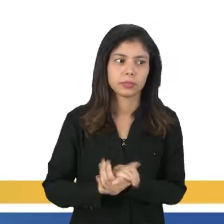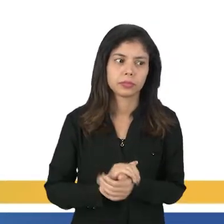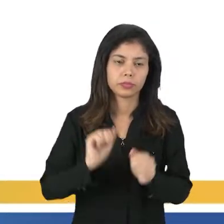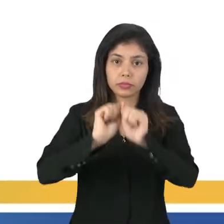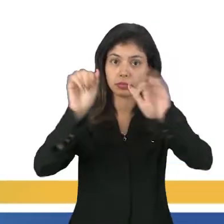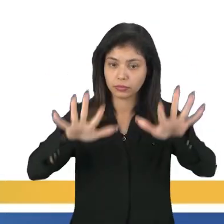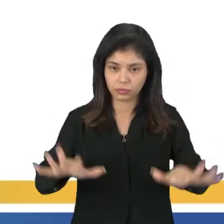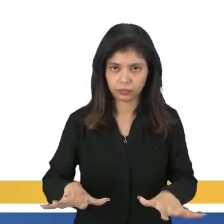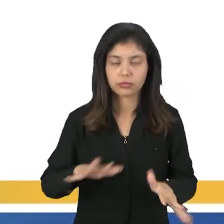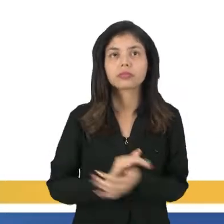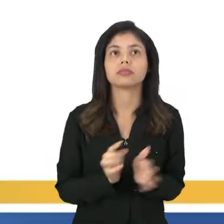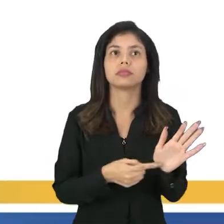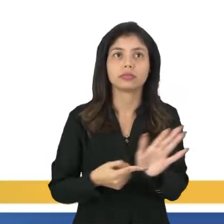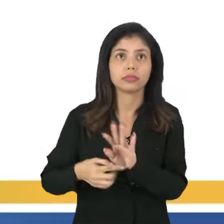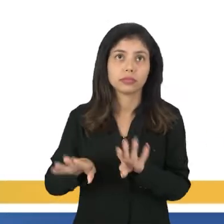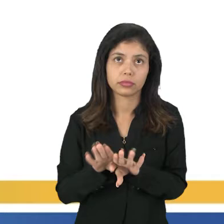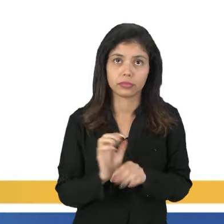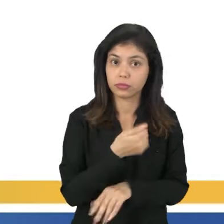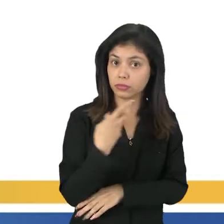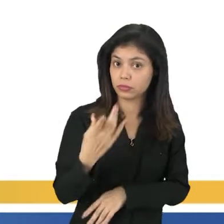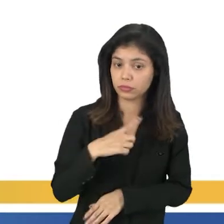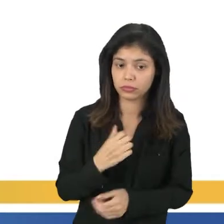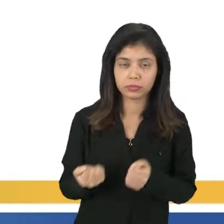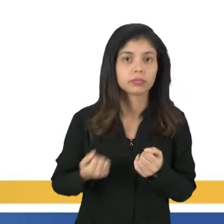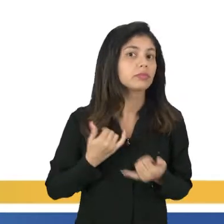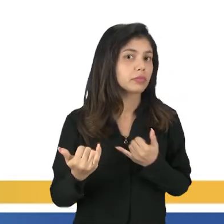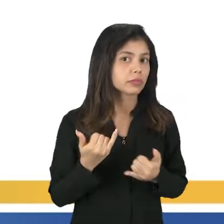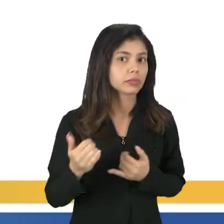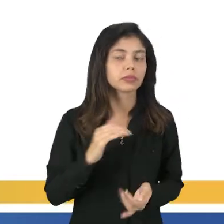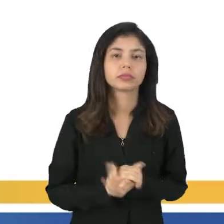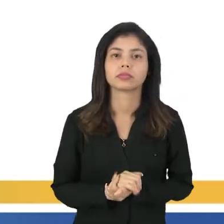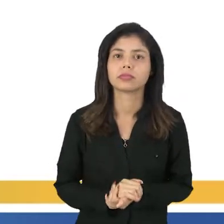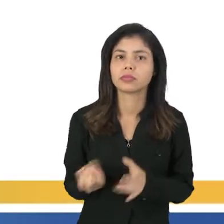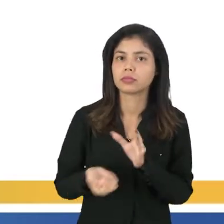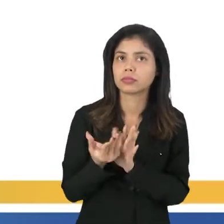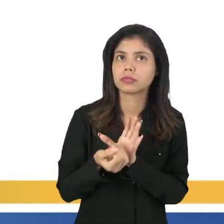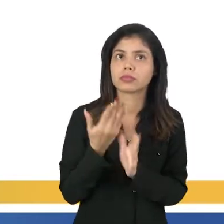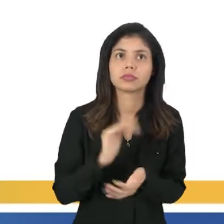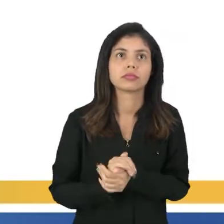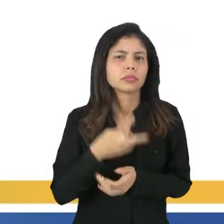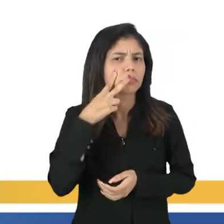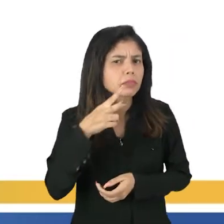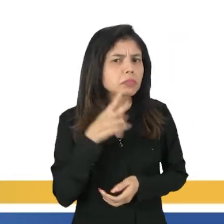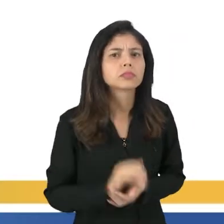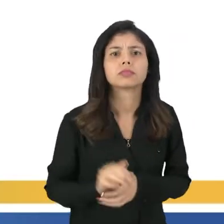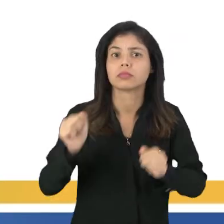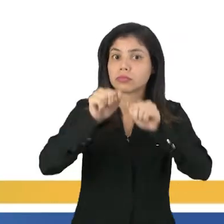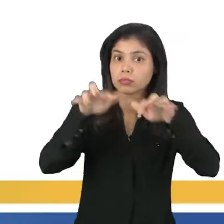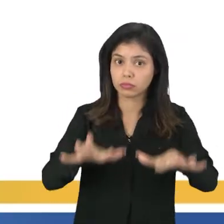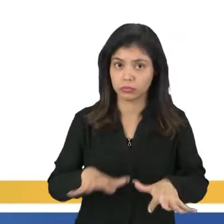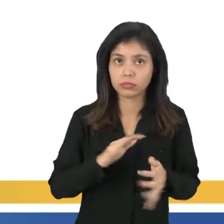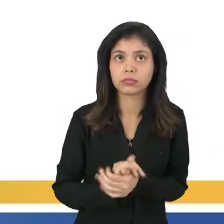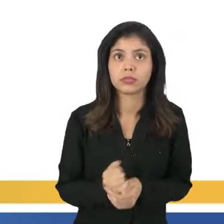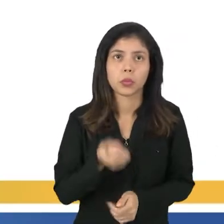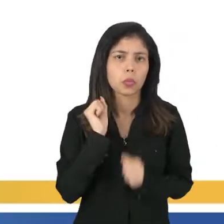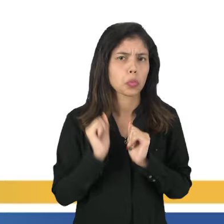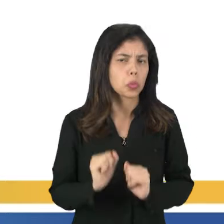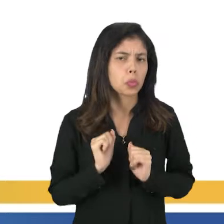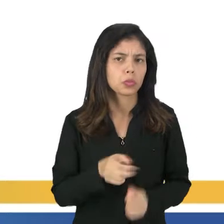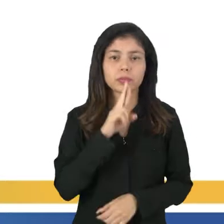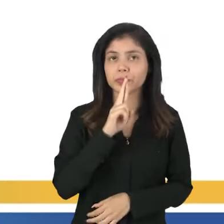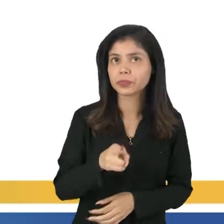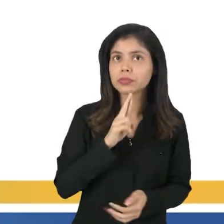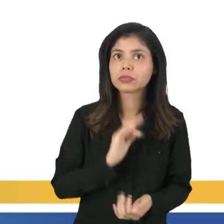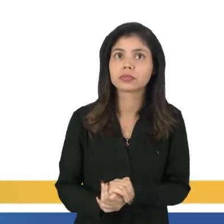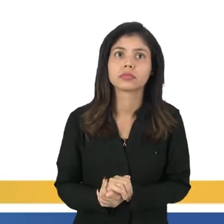nas aquisições de certas quantidades de produto. Para verificar se uma promoção é vantajosa, podemos calcular a